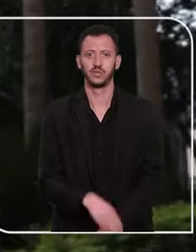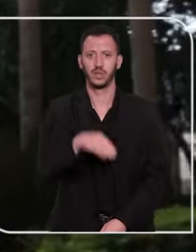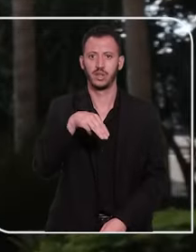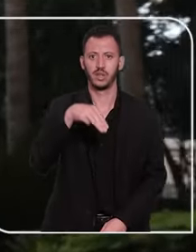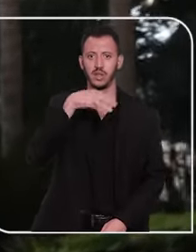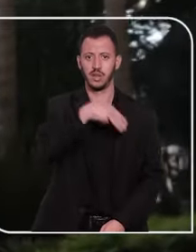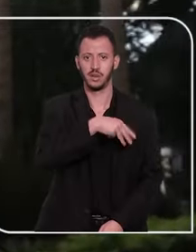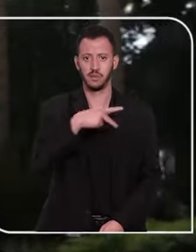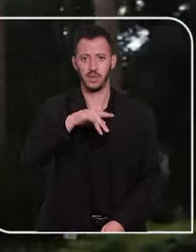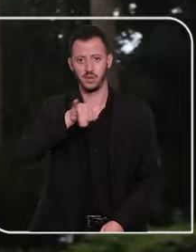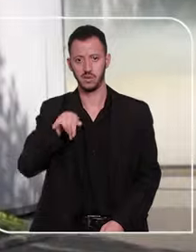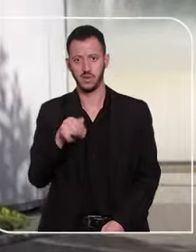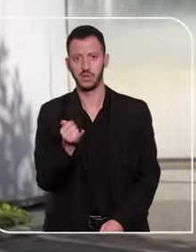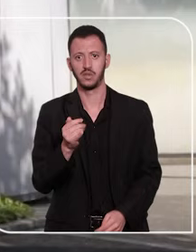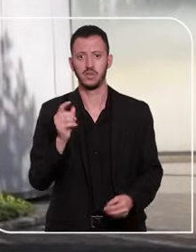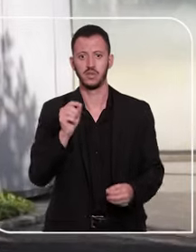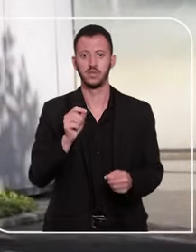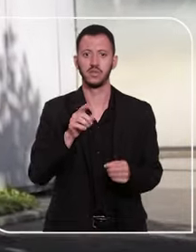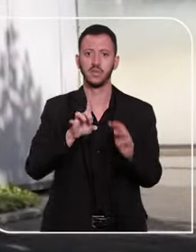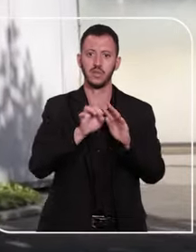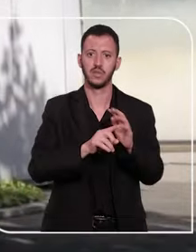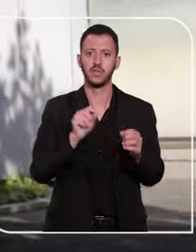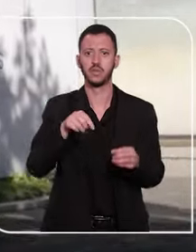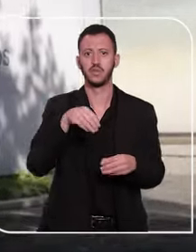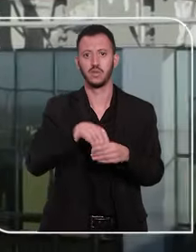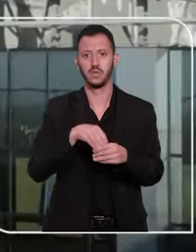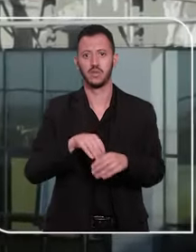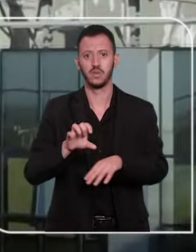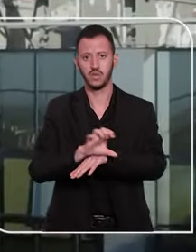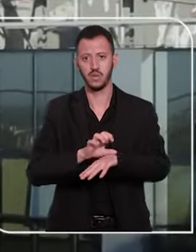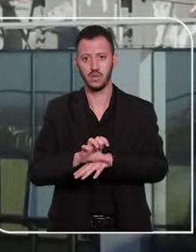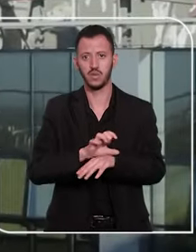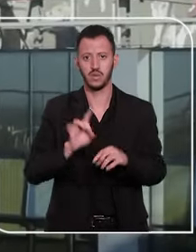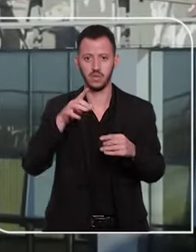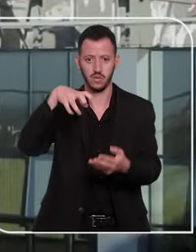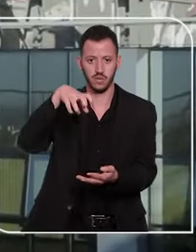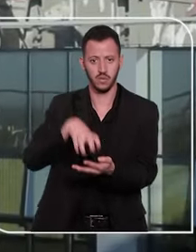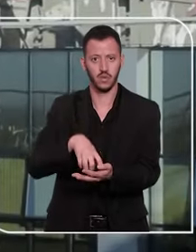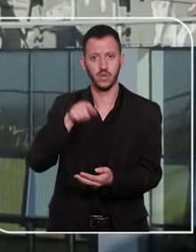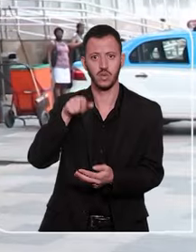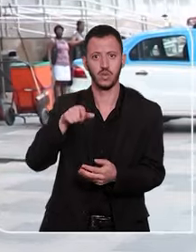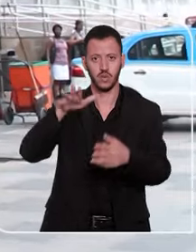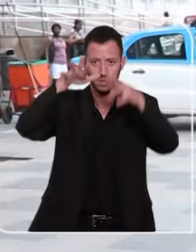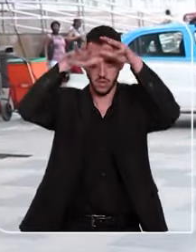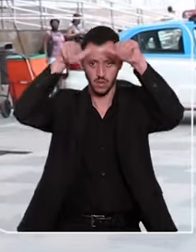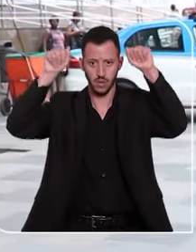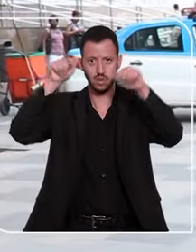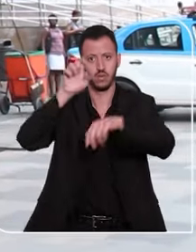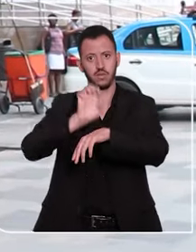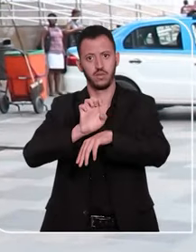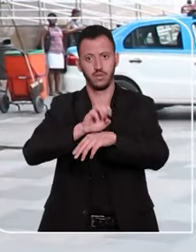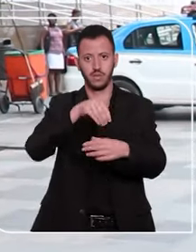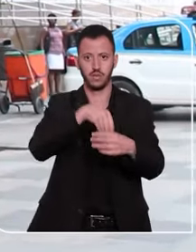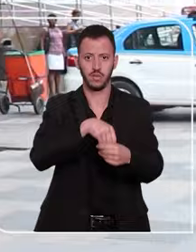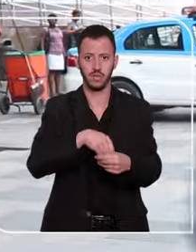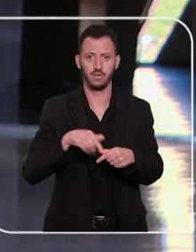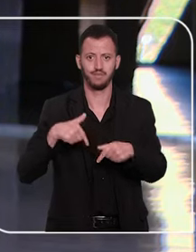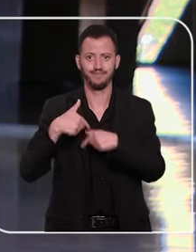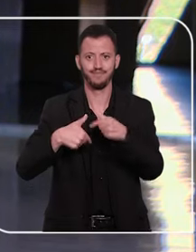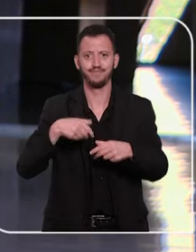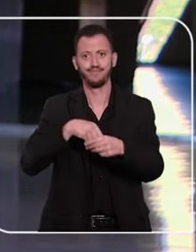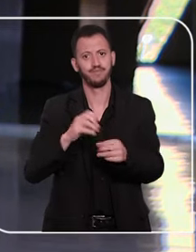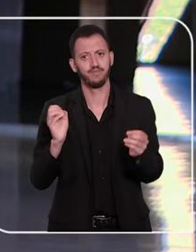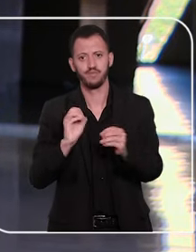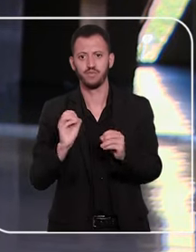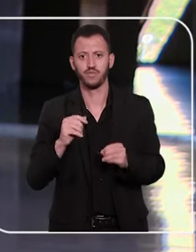o mprj a alíquota já havia sido declarada inconstitucional pelo órgão especial do Tribunal de Justiça do estado